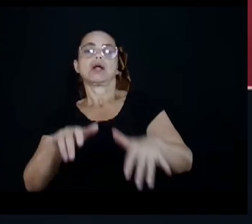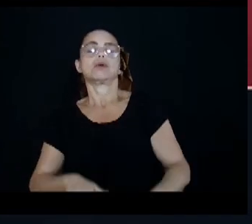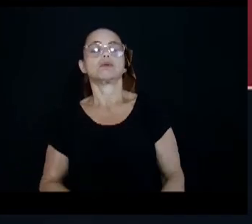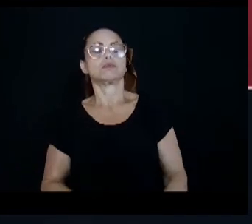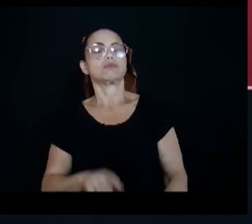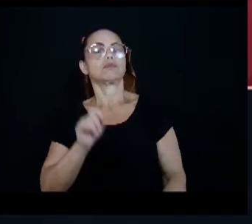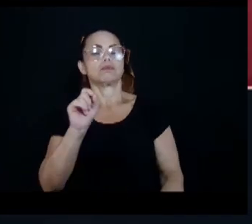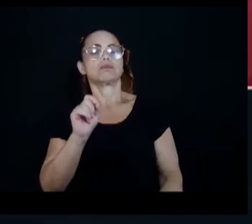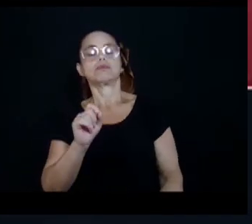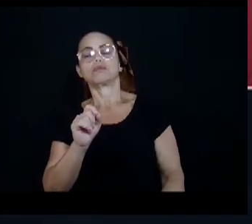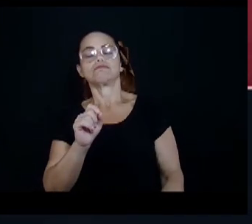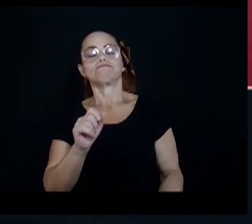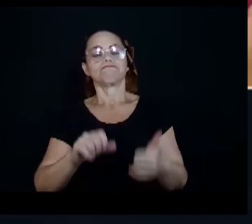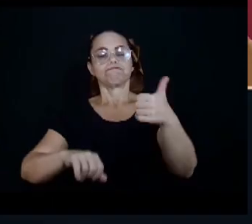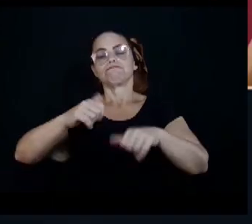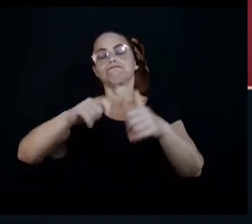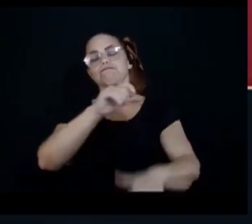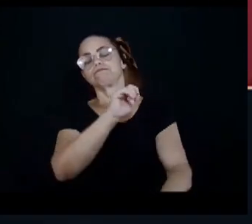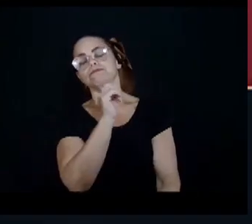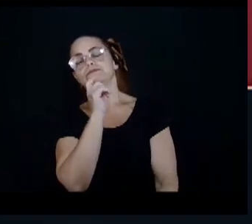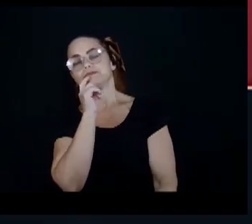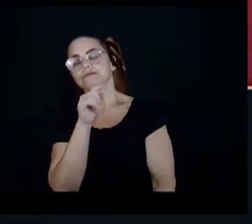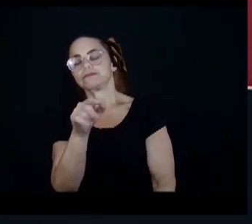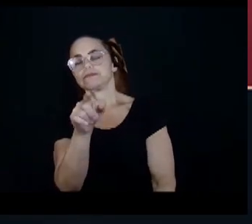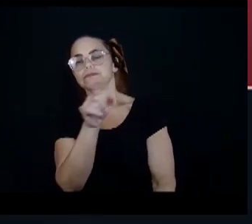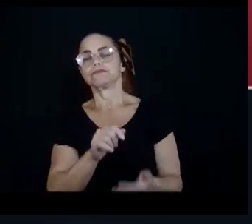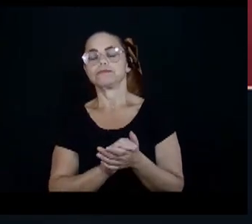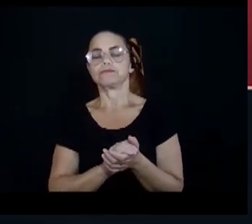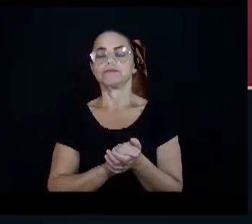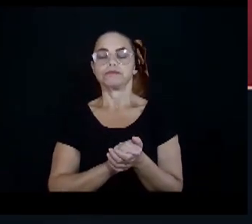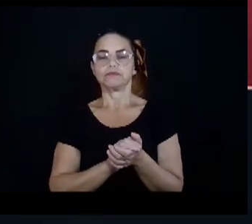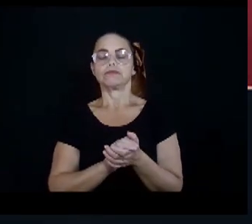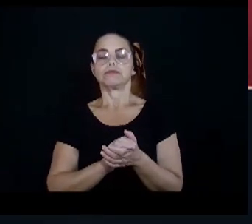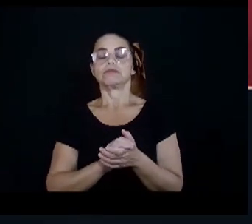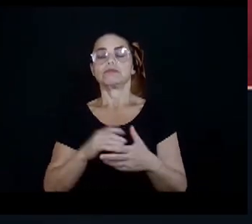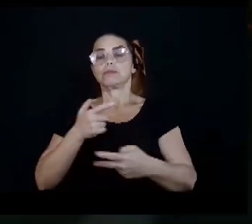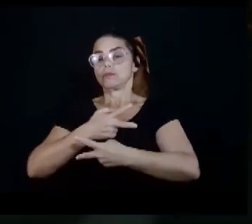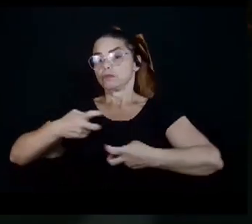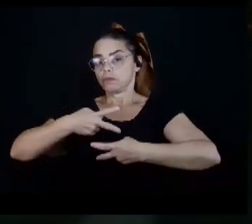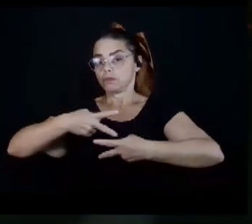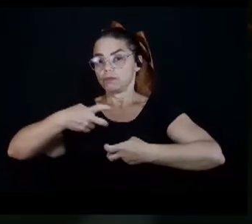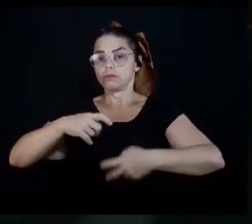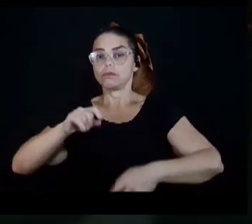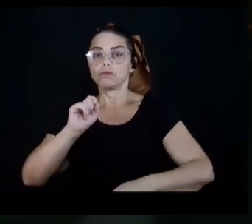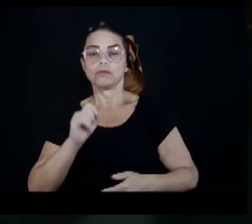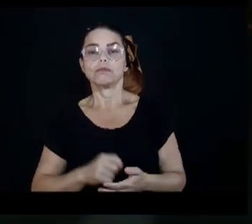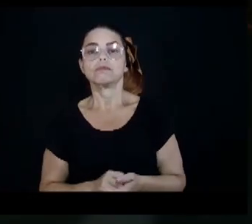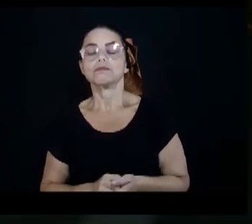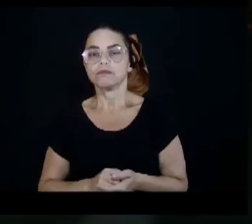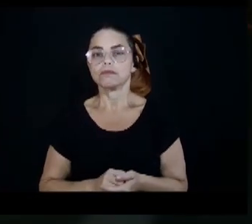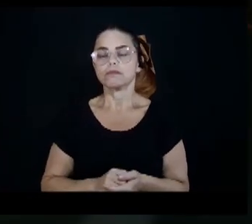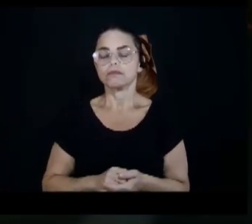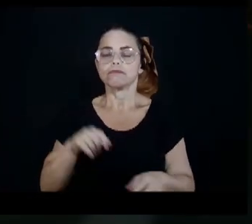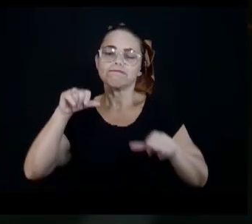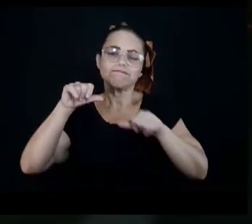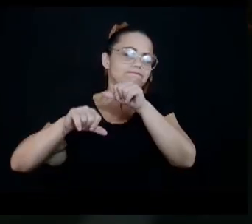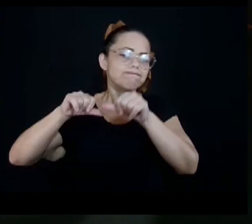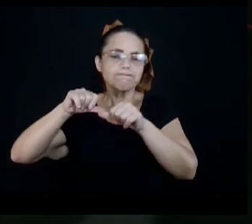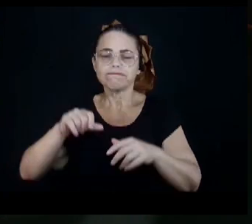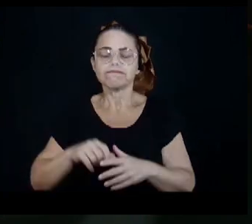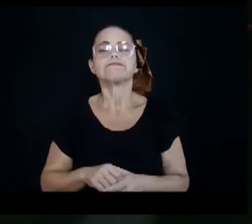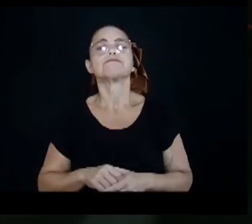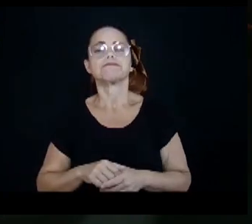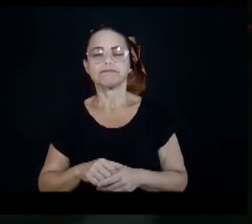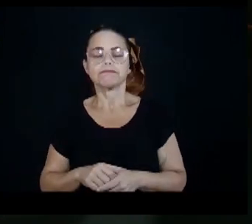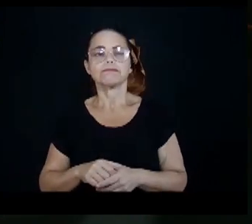avaliação, né, de você e do Sebrae referente a essa mudança de consumo